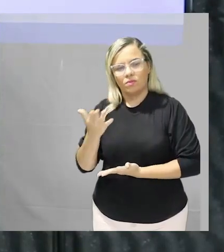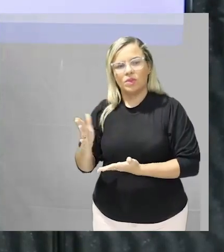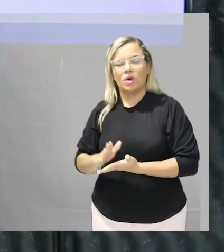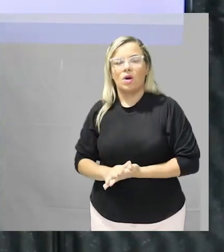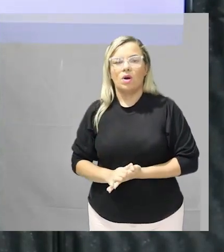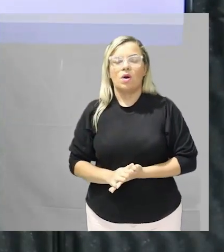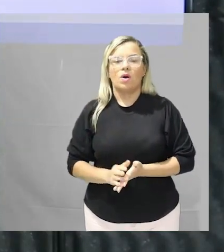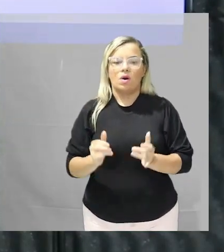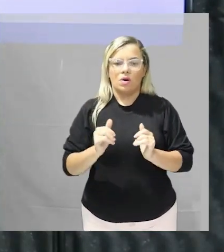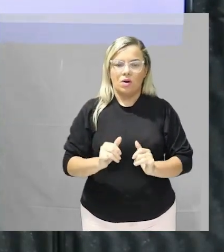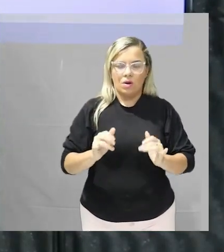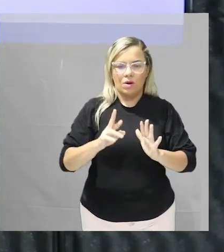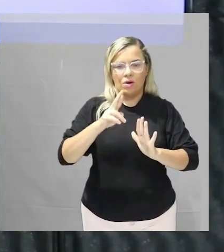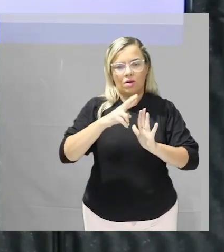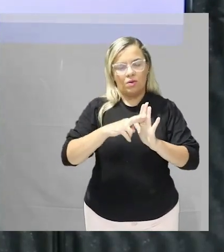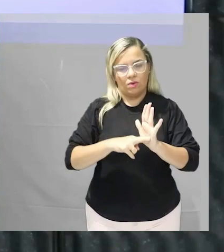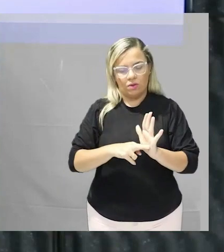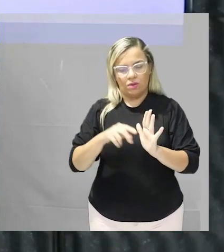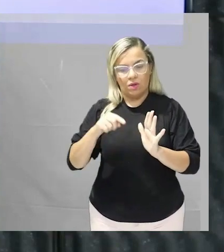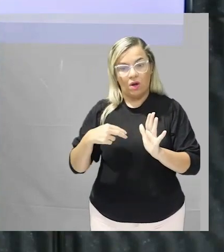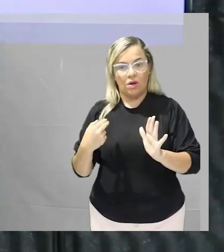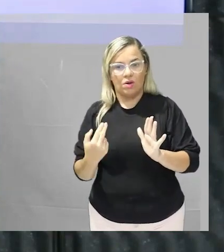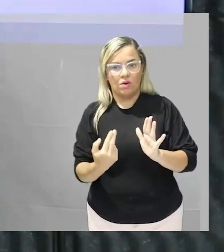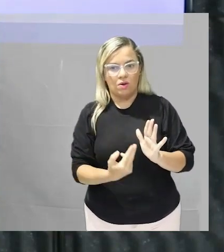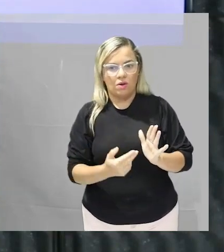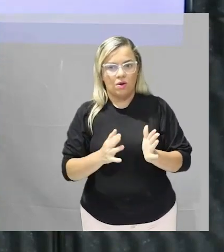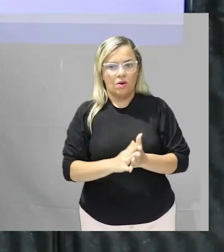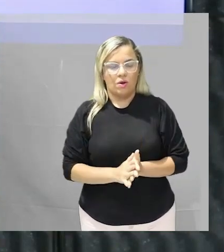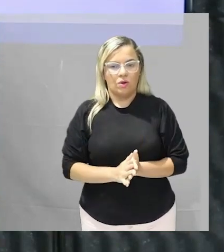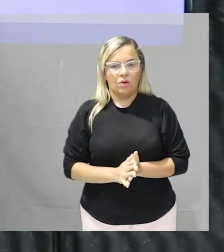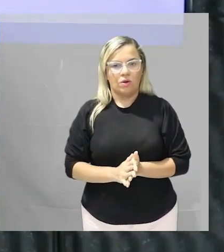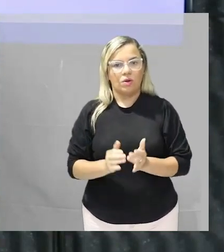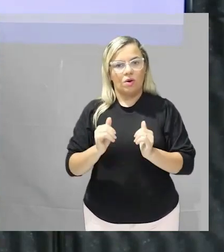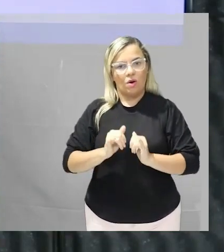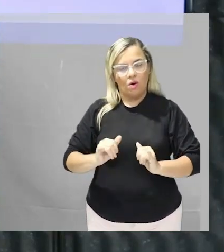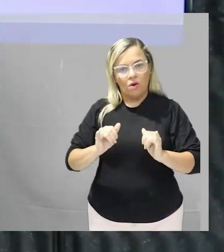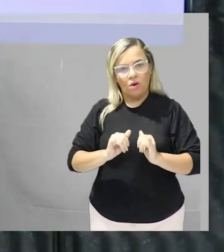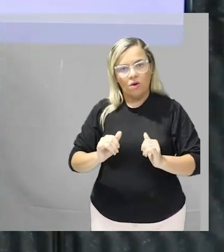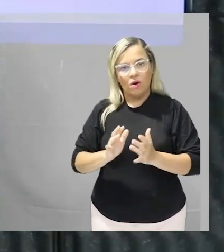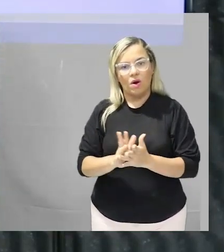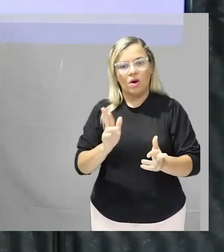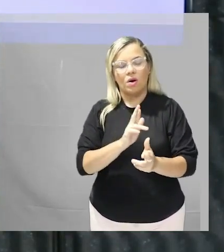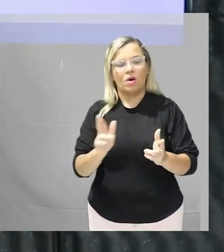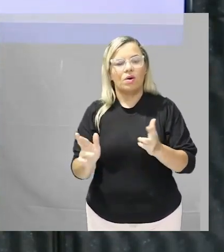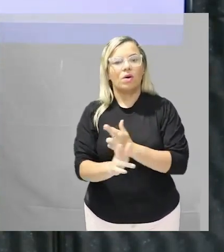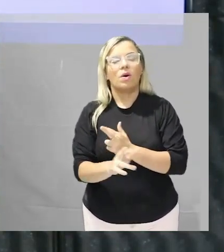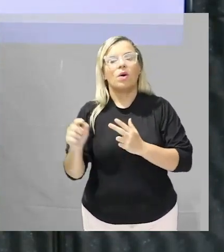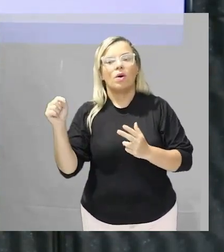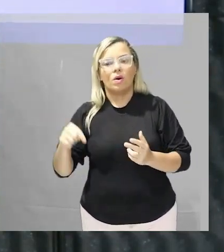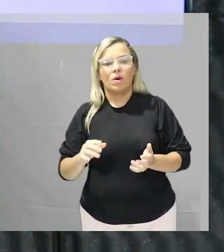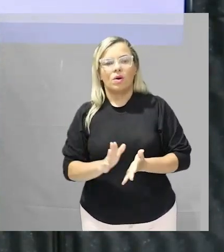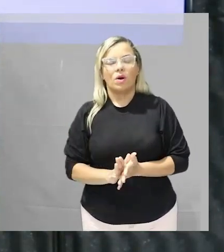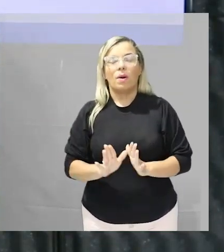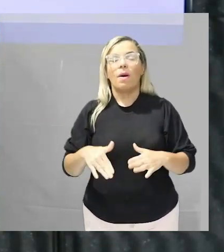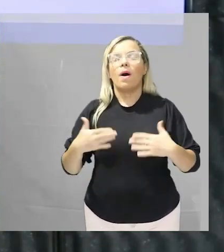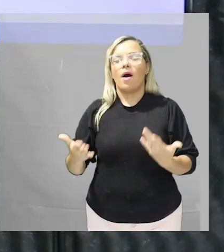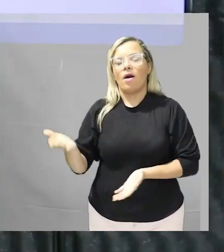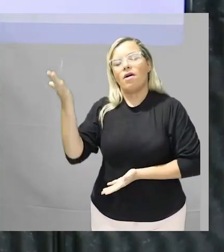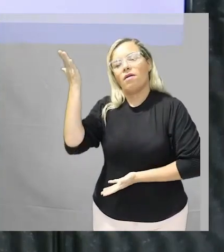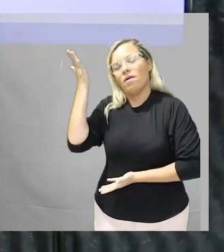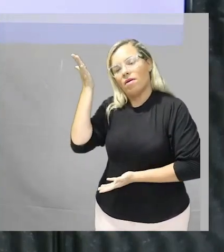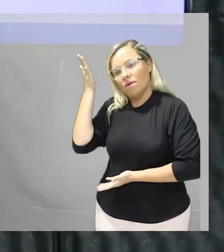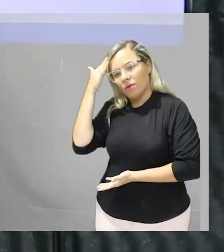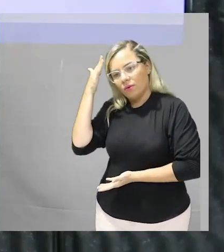eu te disse aquela regra é a nossa instrução tá e para que a gente compreenda